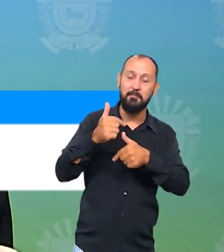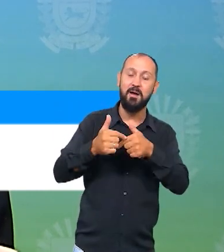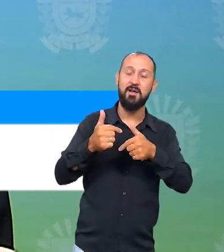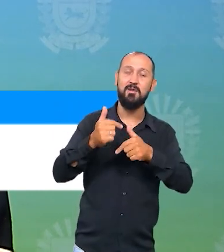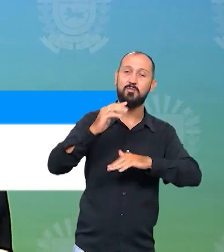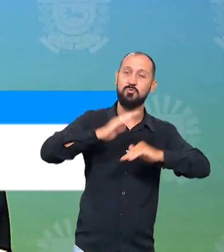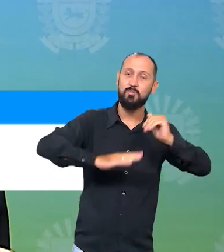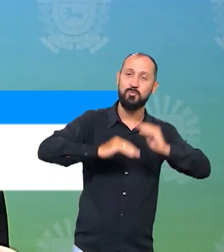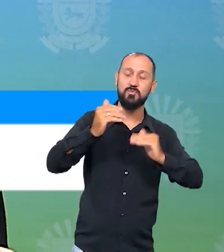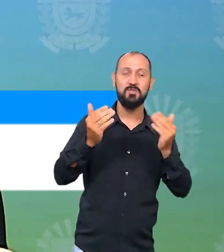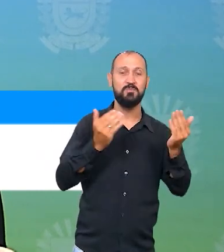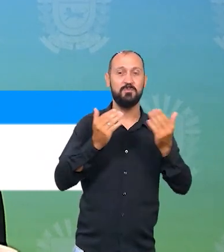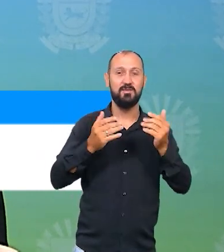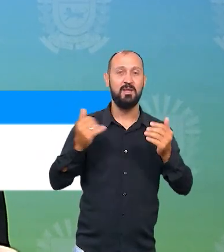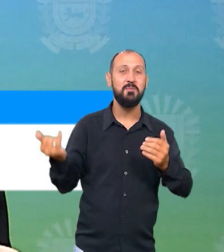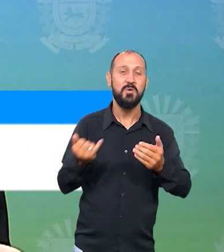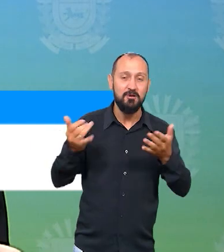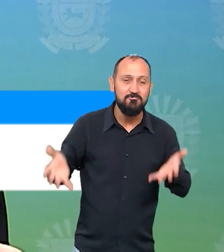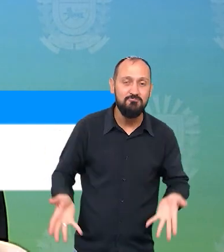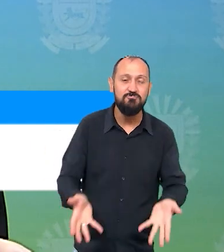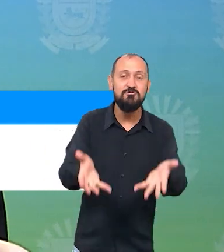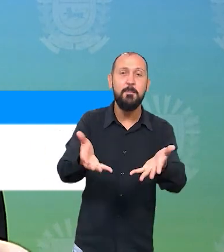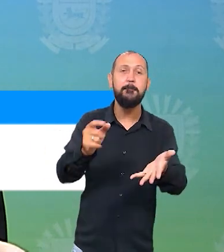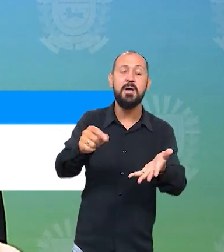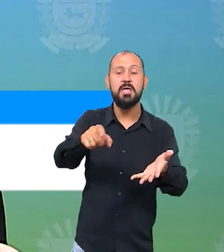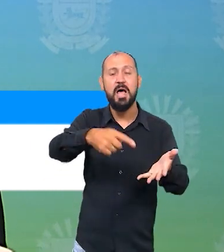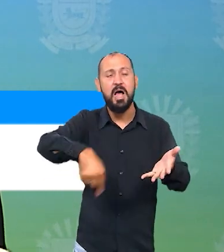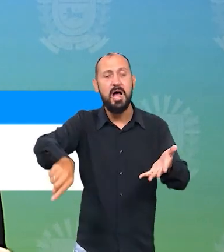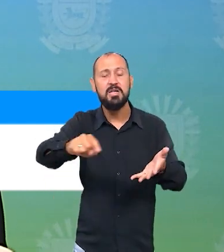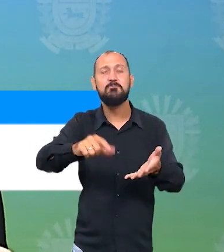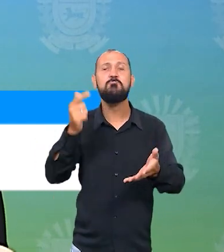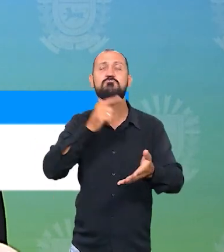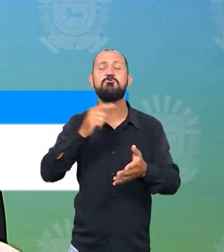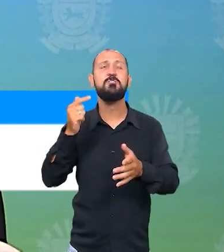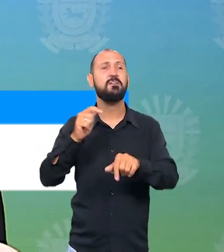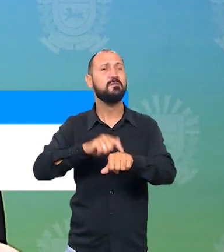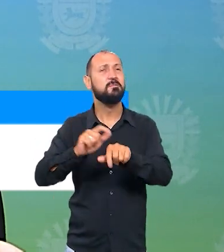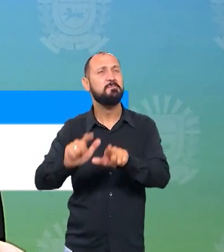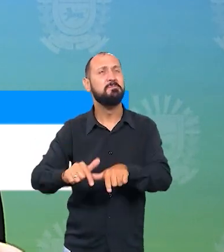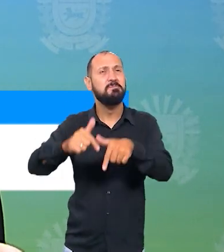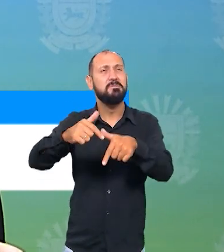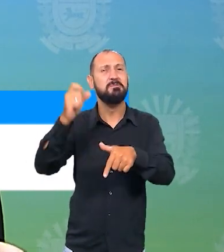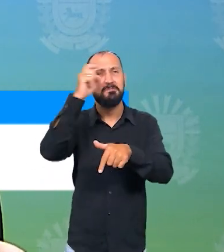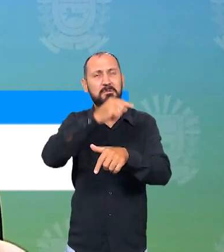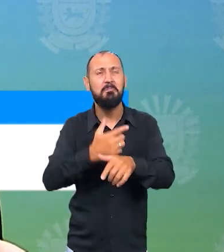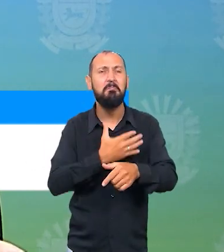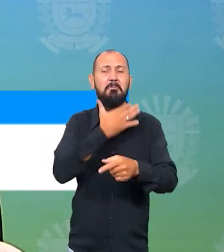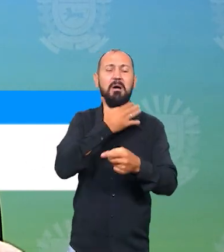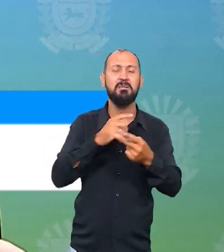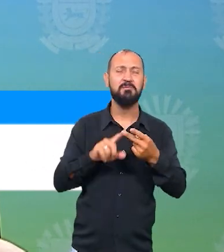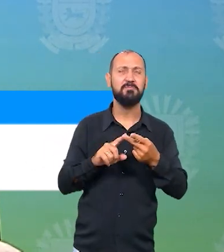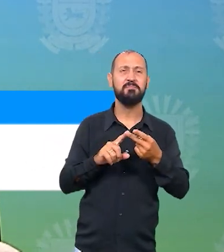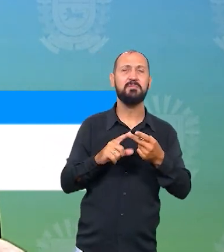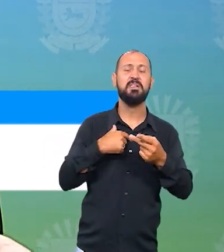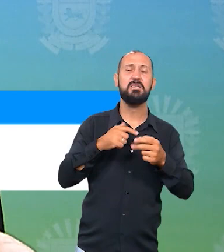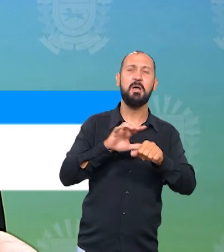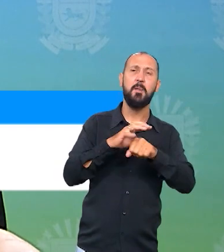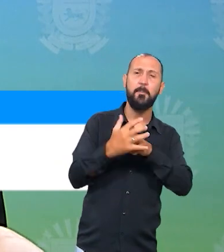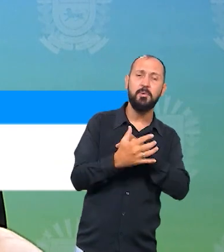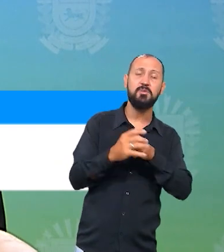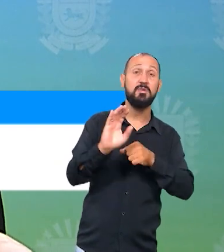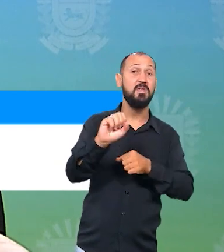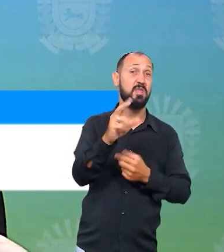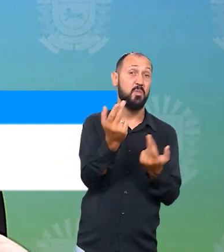em psicologia para que as pessoas possam enfrentar momentos de crise, momentos de pandemia que